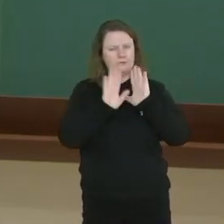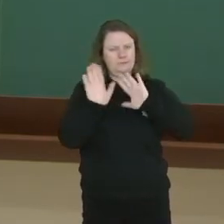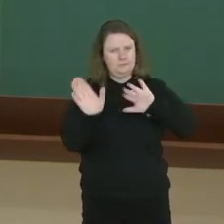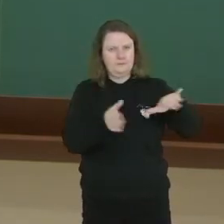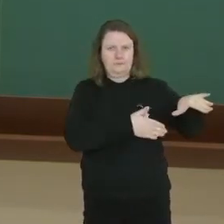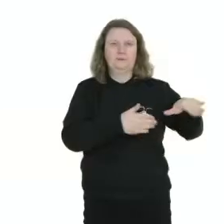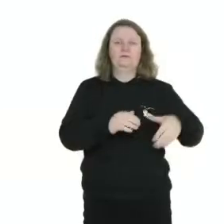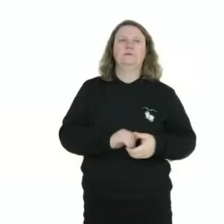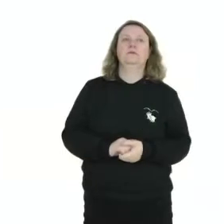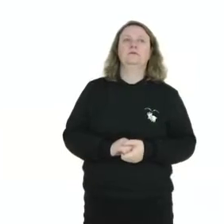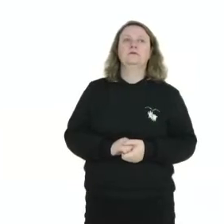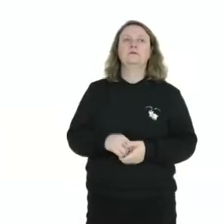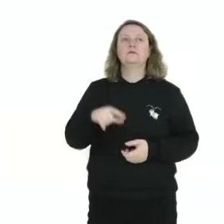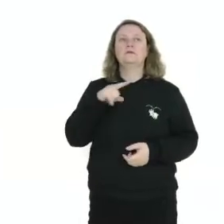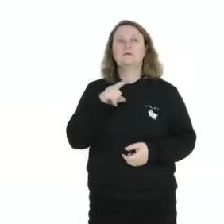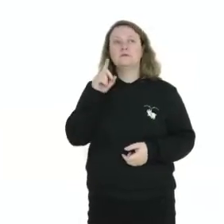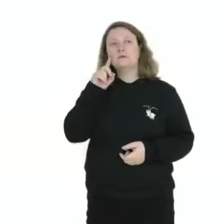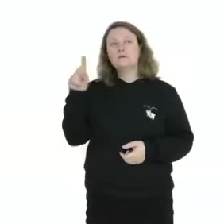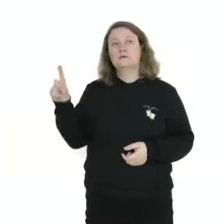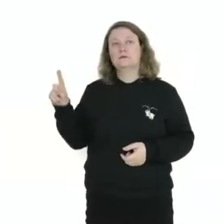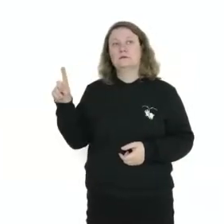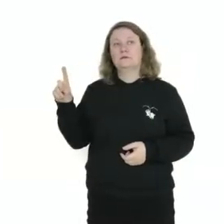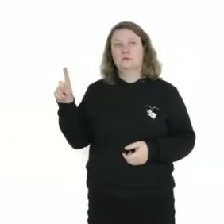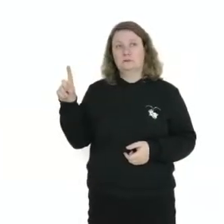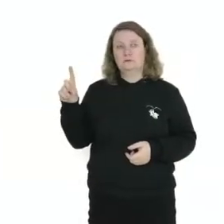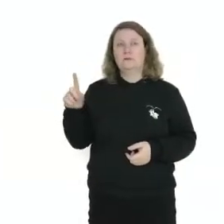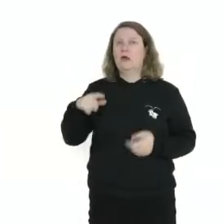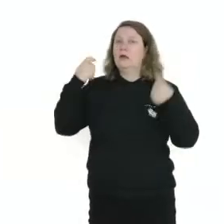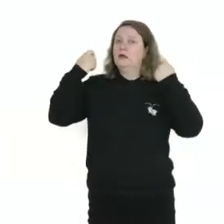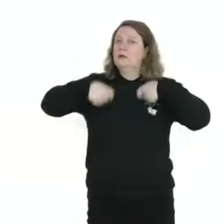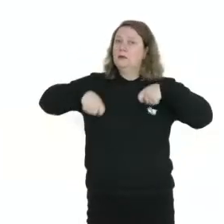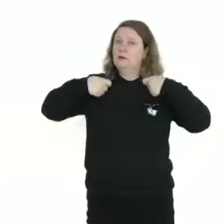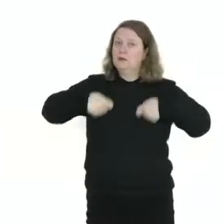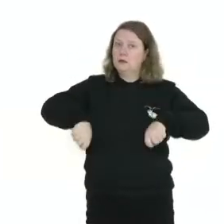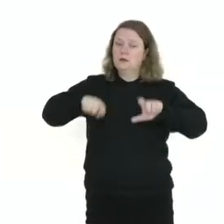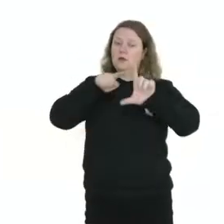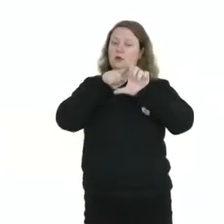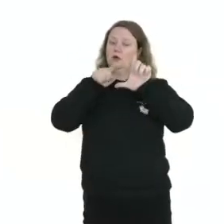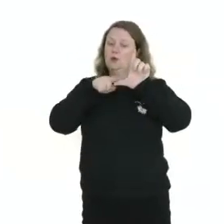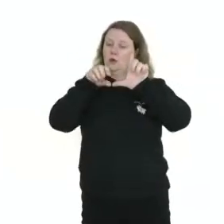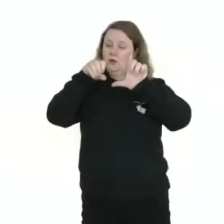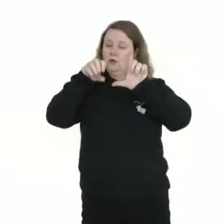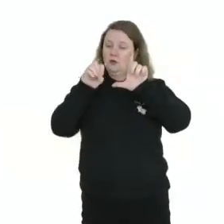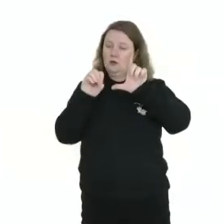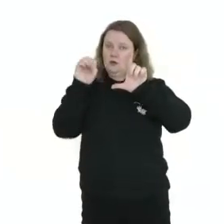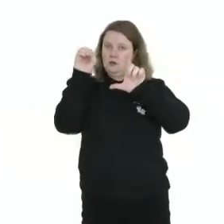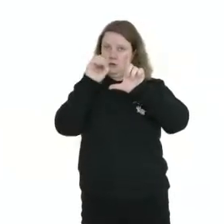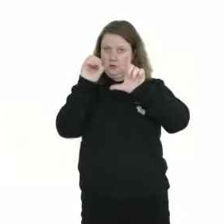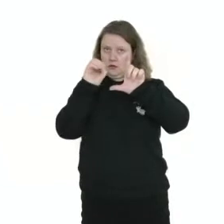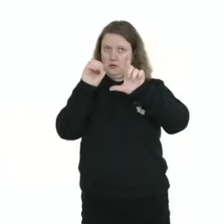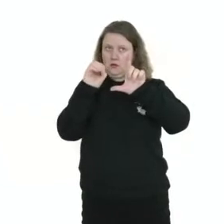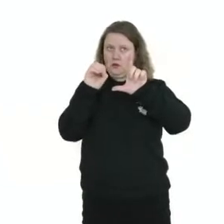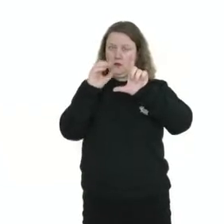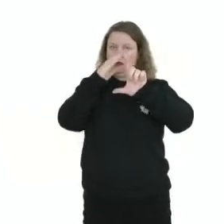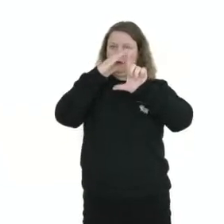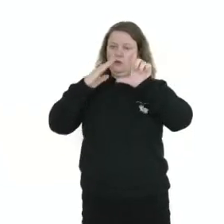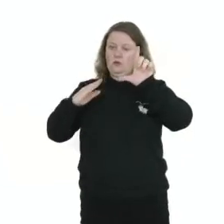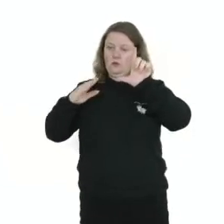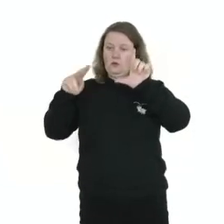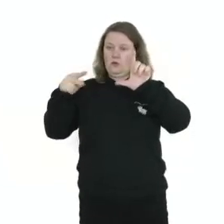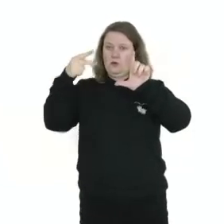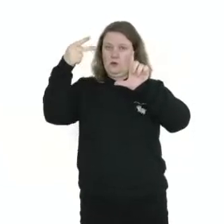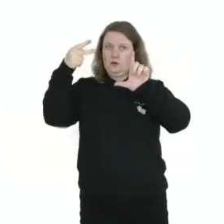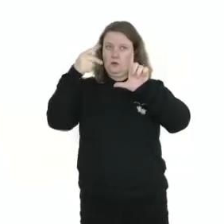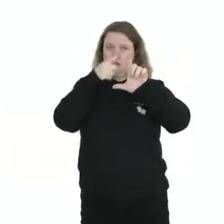lá. Em um triângulo retângulo, então, tem que ser num triângulo retângulo, senão não dá certo. Hipotenusa ao quadrado igual um